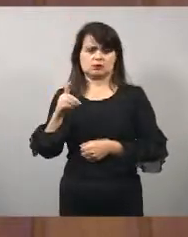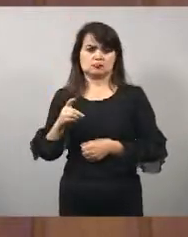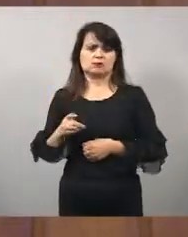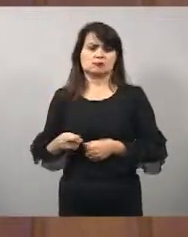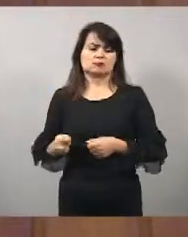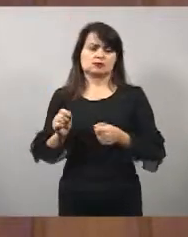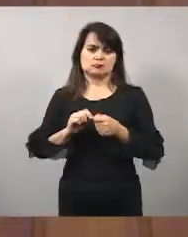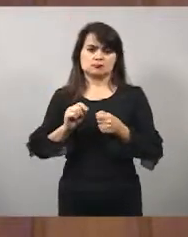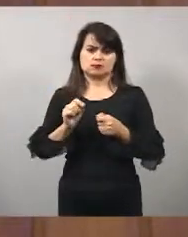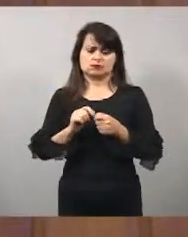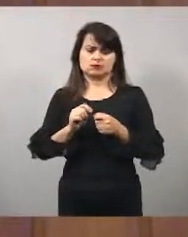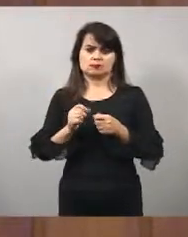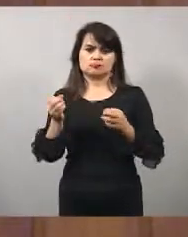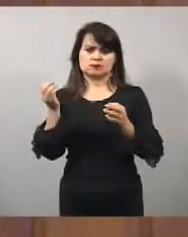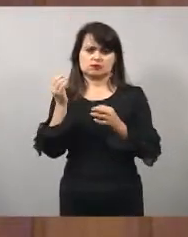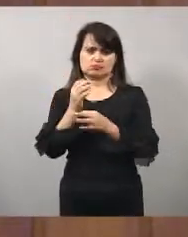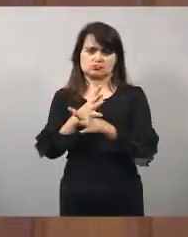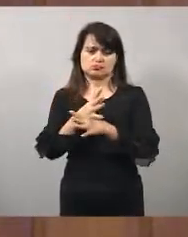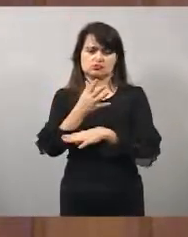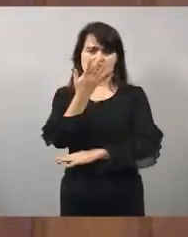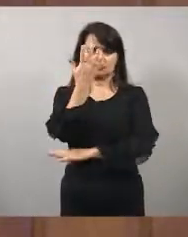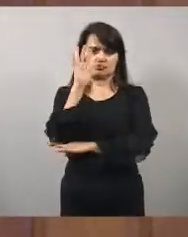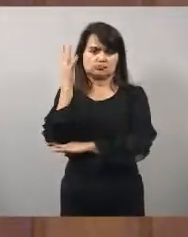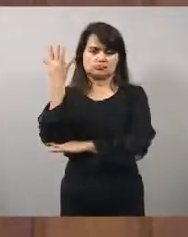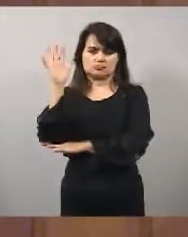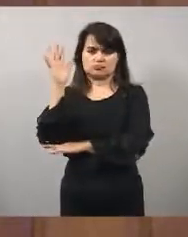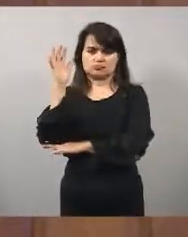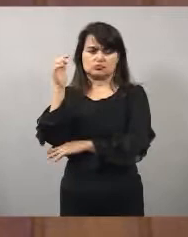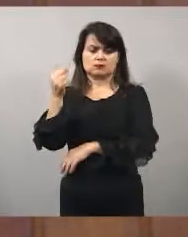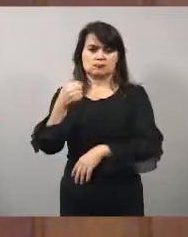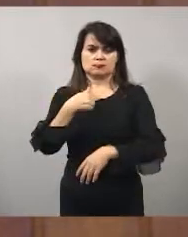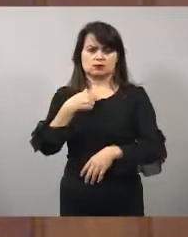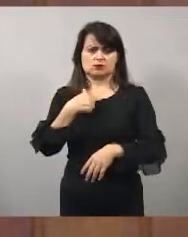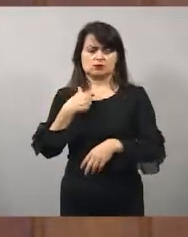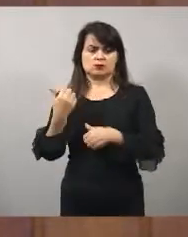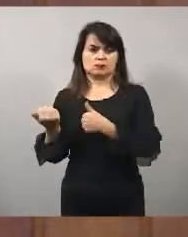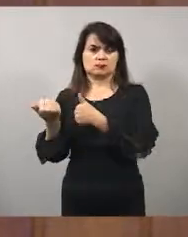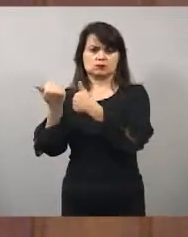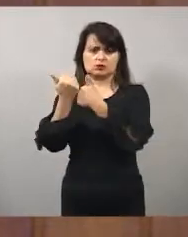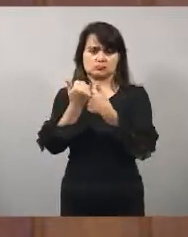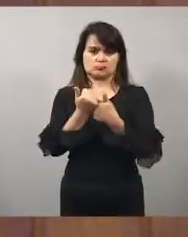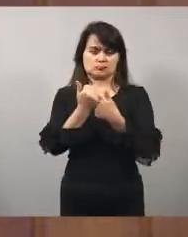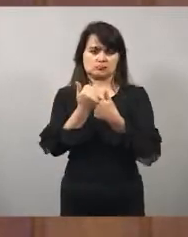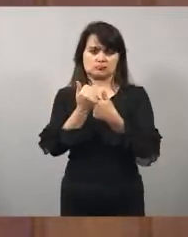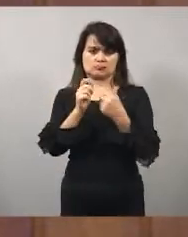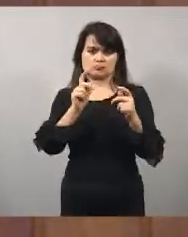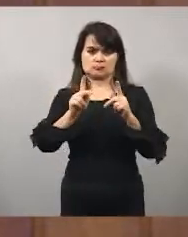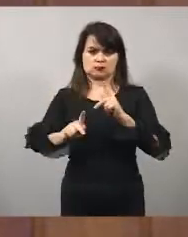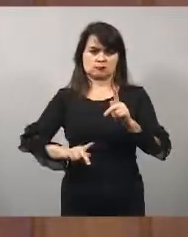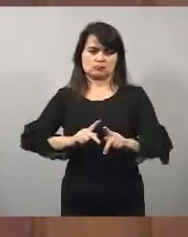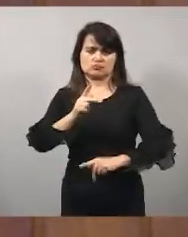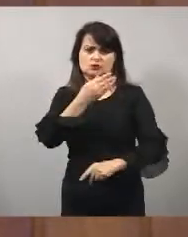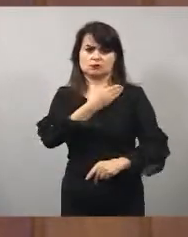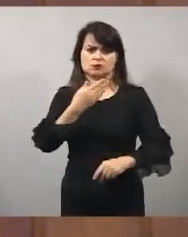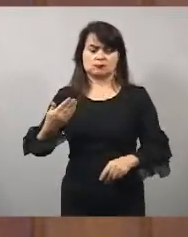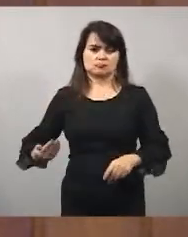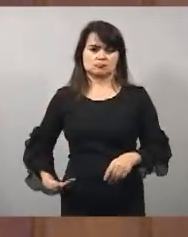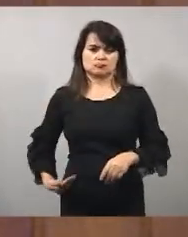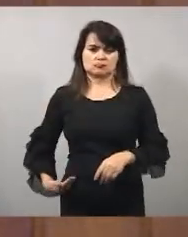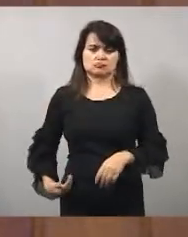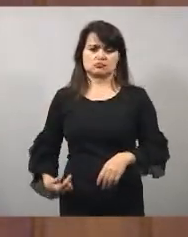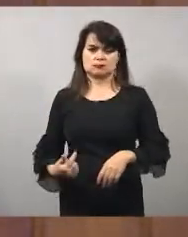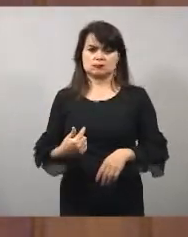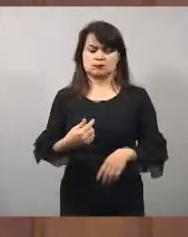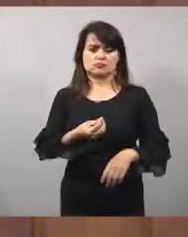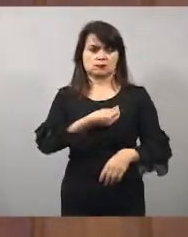de campanha, e eu, como representante do povo e principalmente dessa região aqui, no caso do requerimento, eu venho cobrar